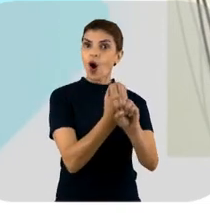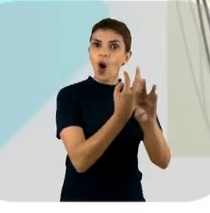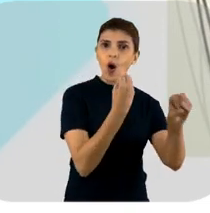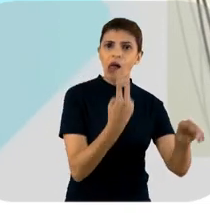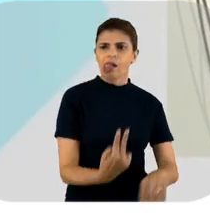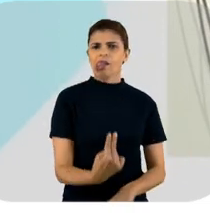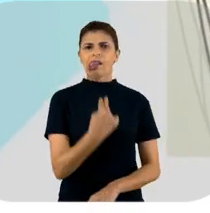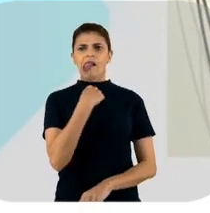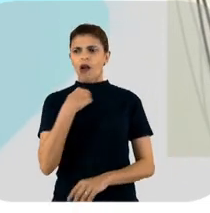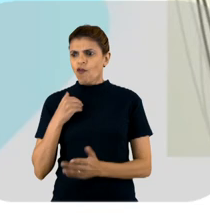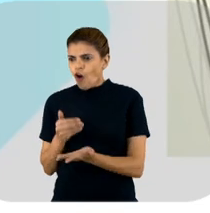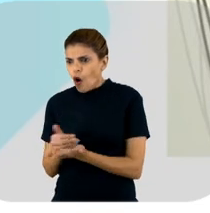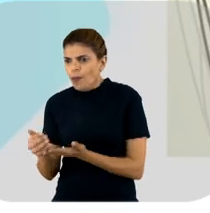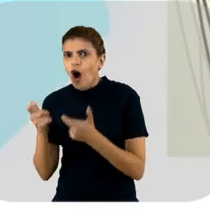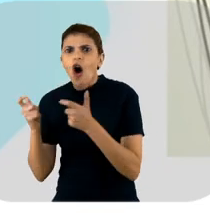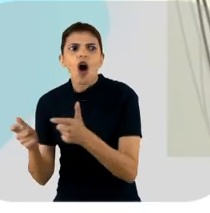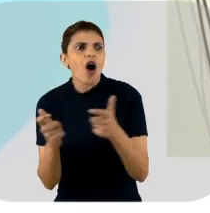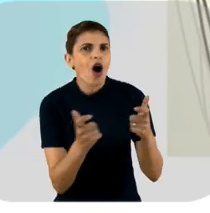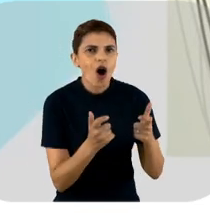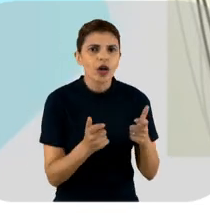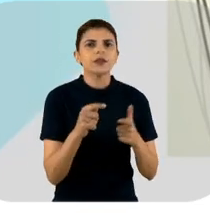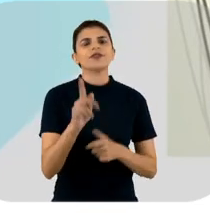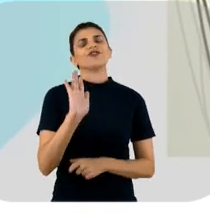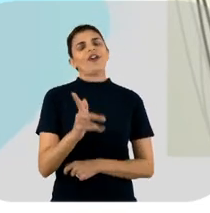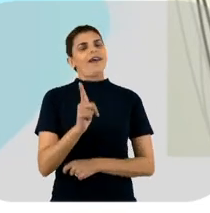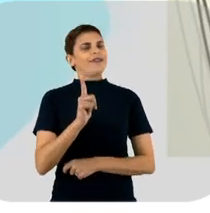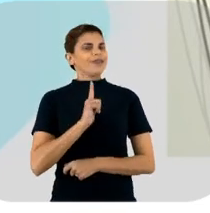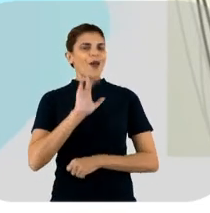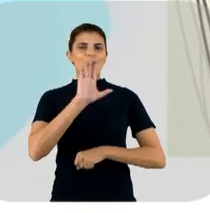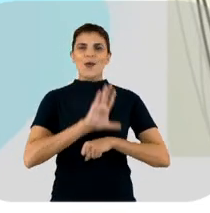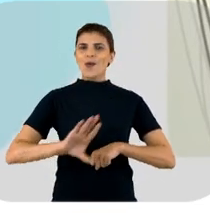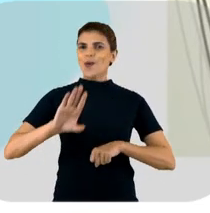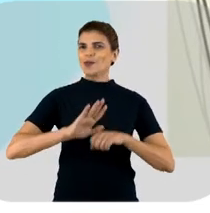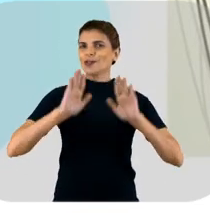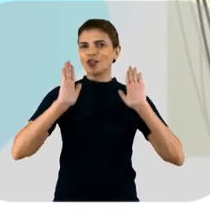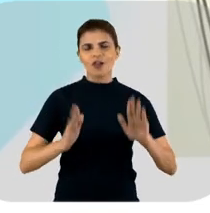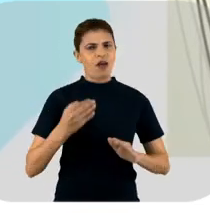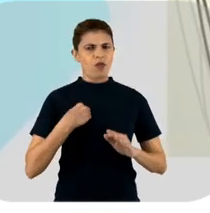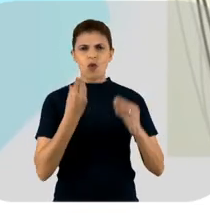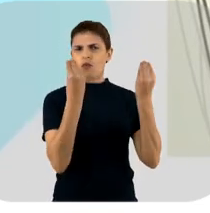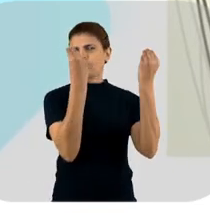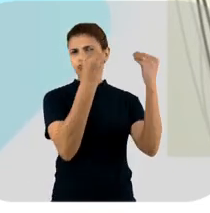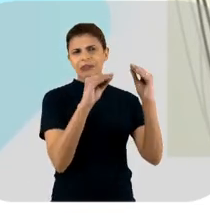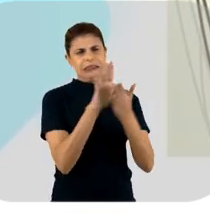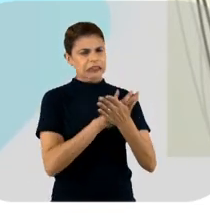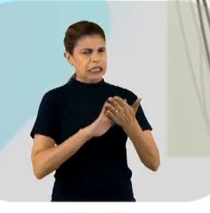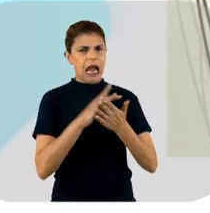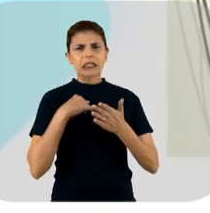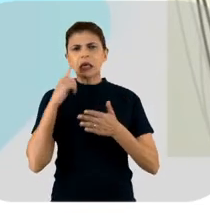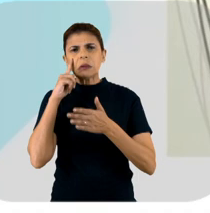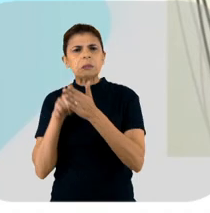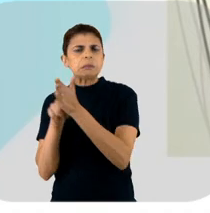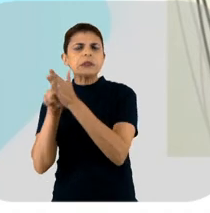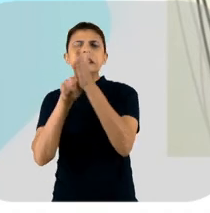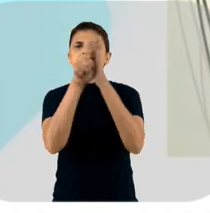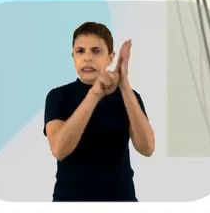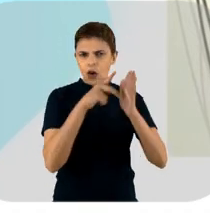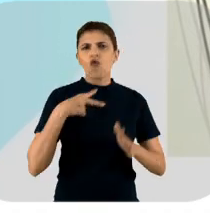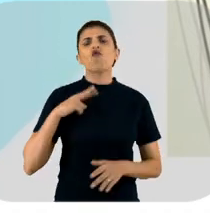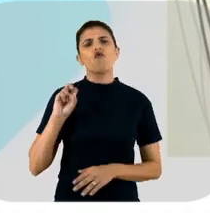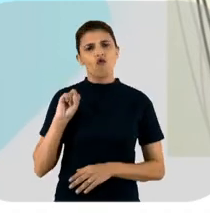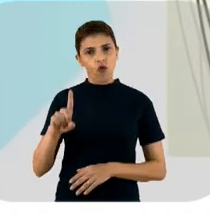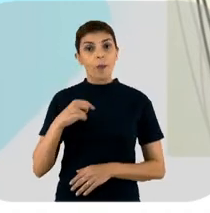online, dizem, por onde que eu começo? Vocês têm já seus cursos, eu não pus aqui, eu